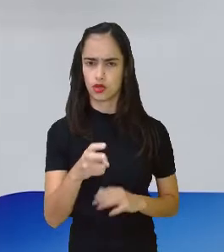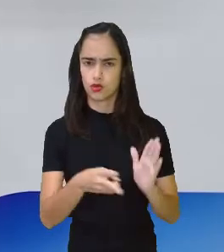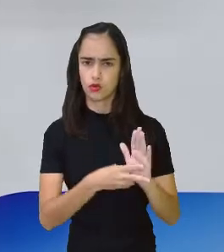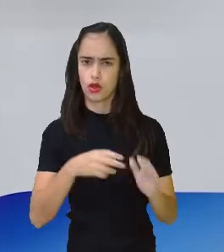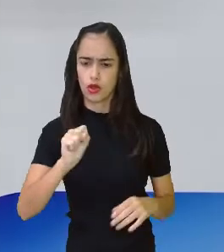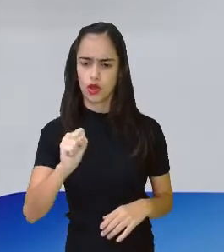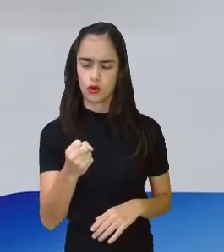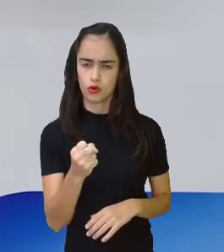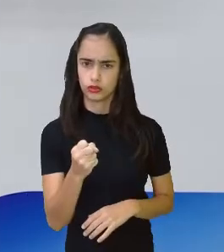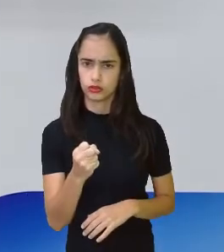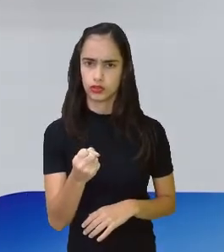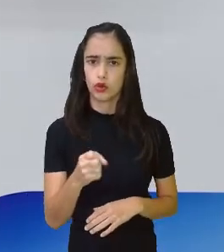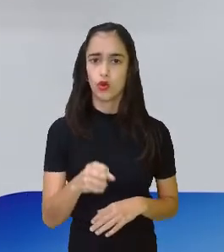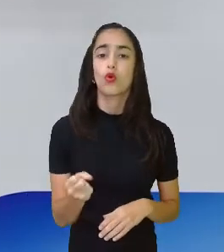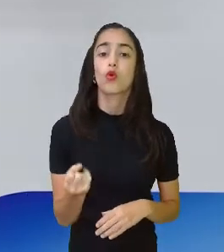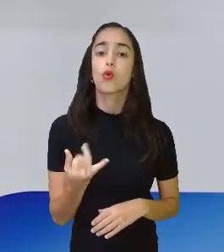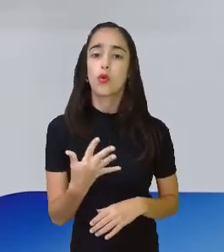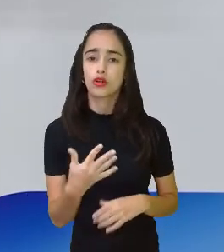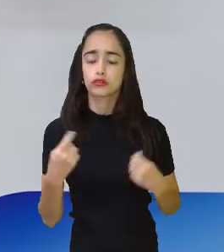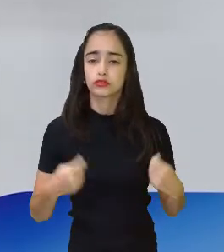R$